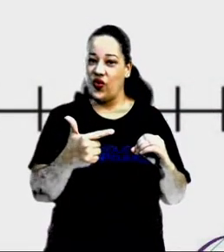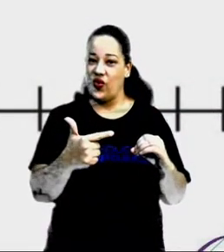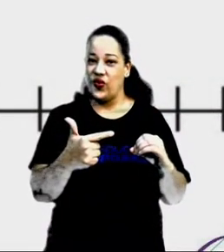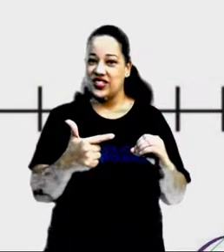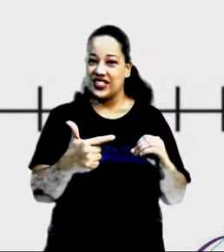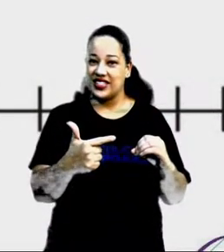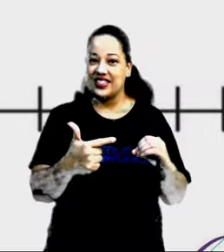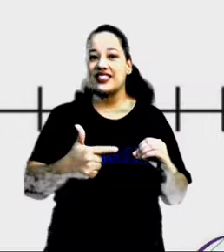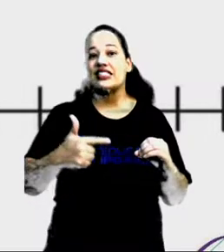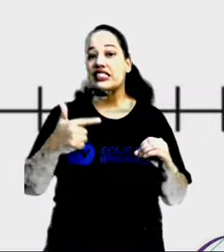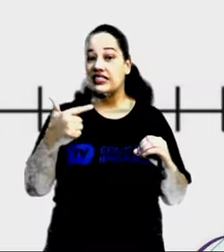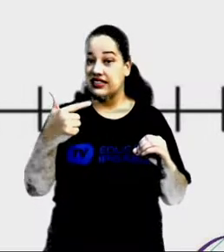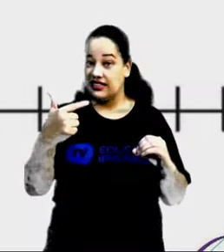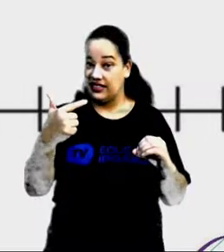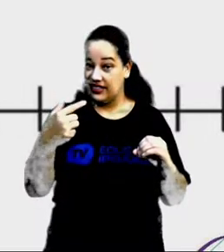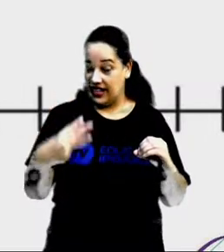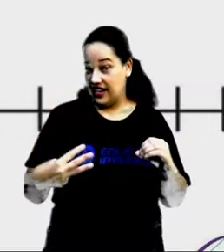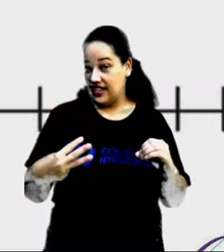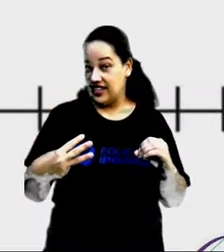dois,